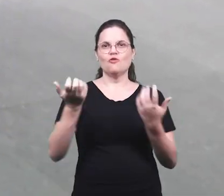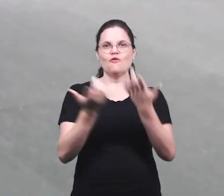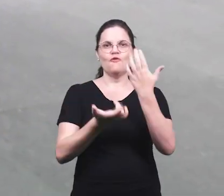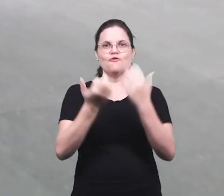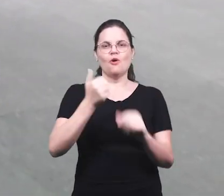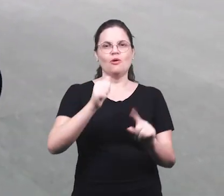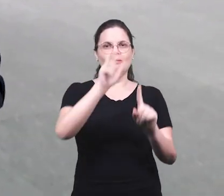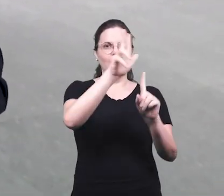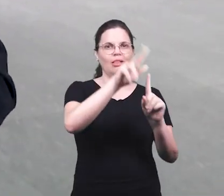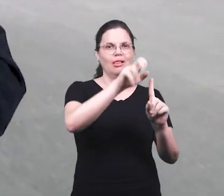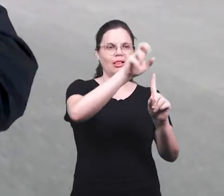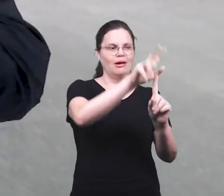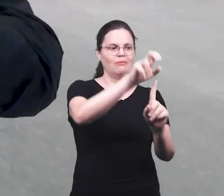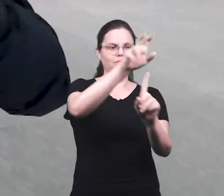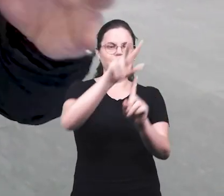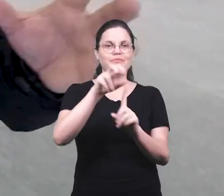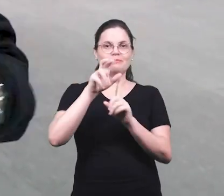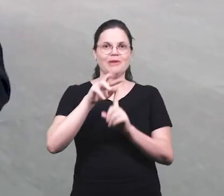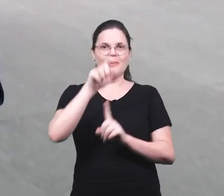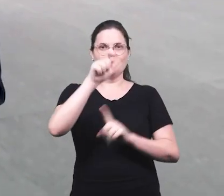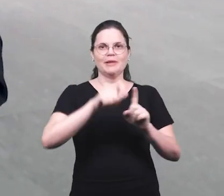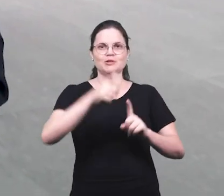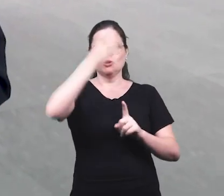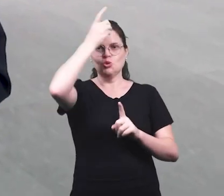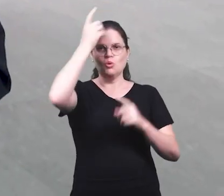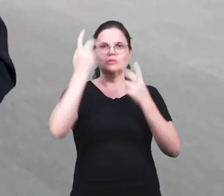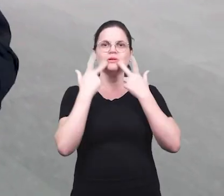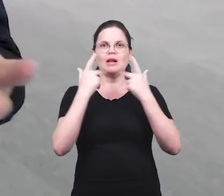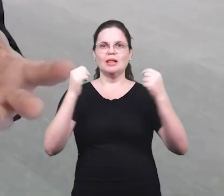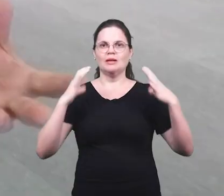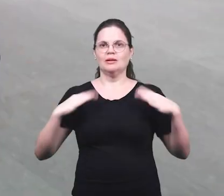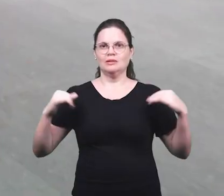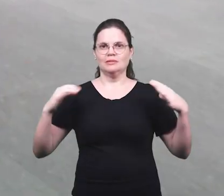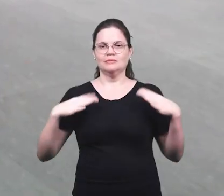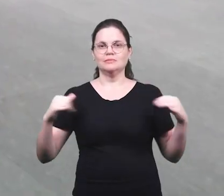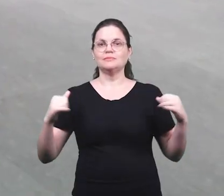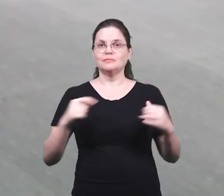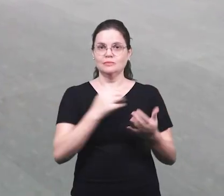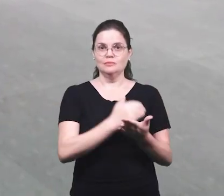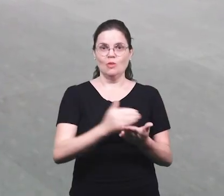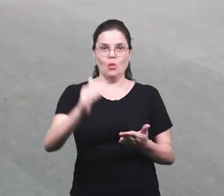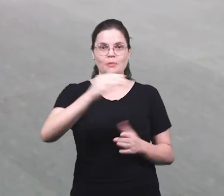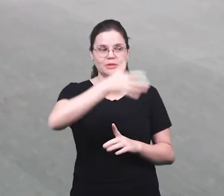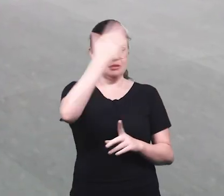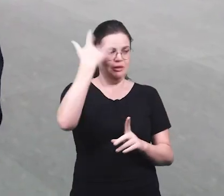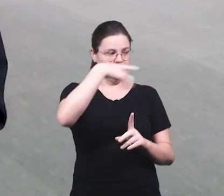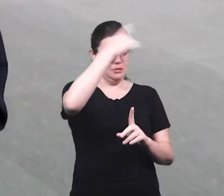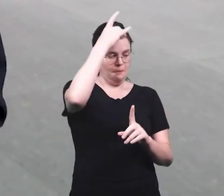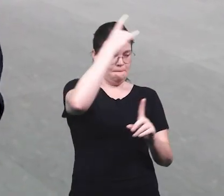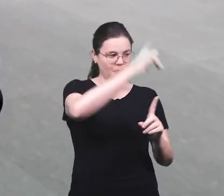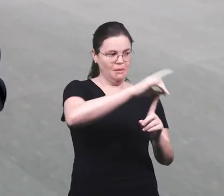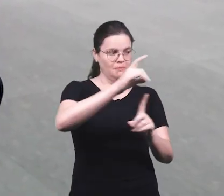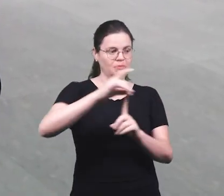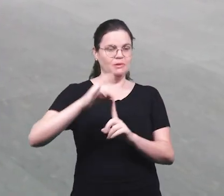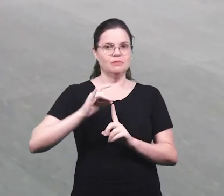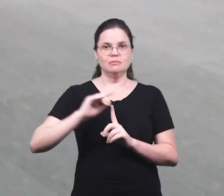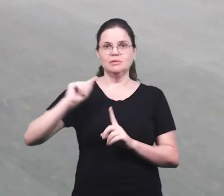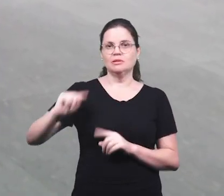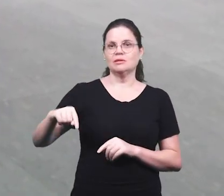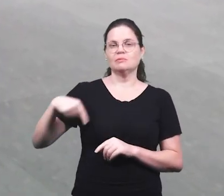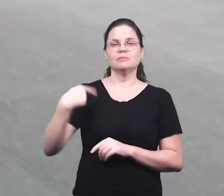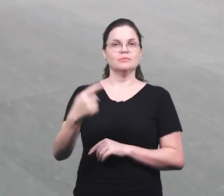Pedro, e muitos começaram a falar em línguas, e depois, mais